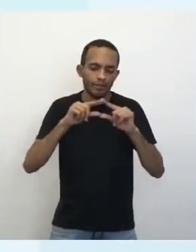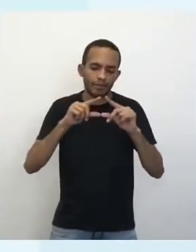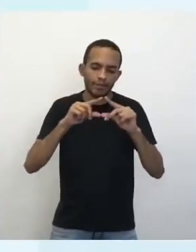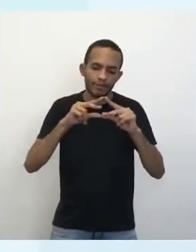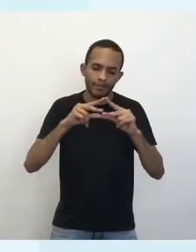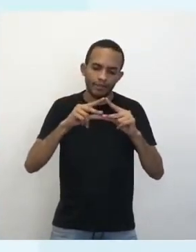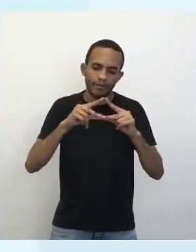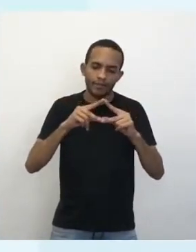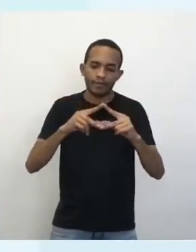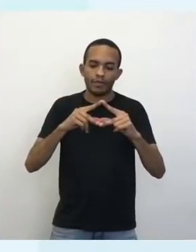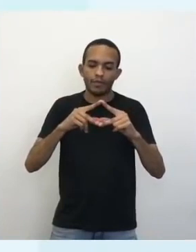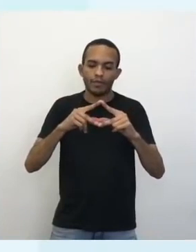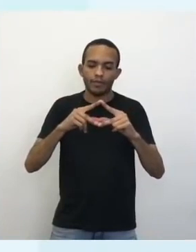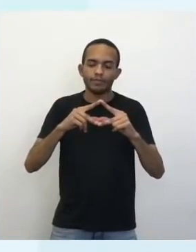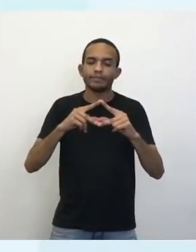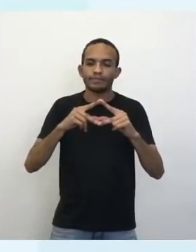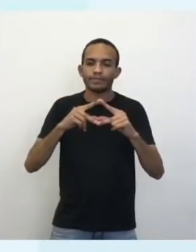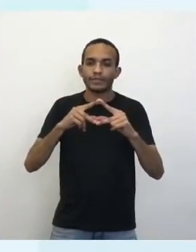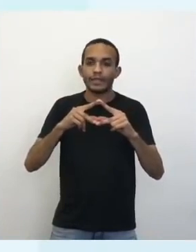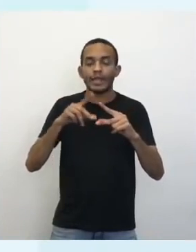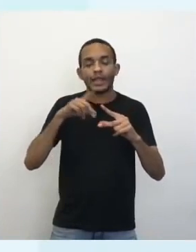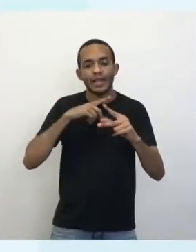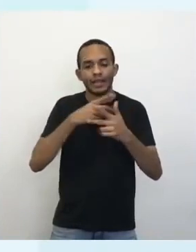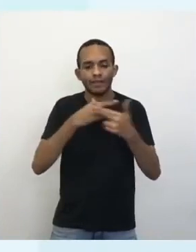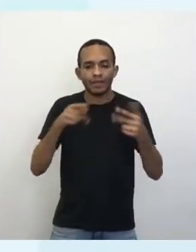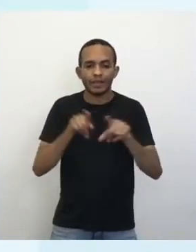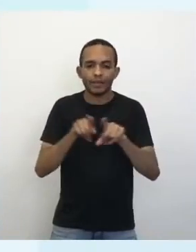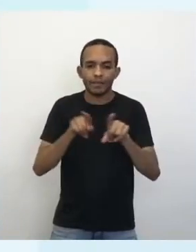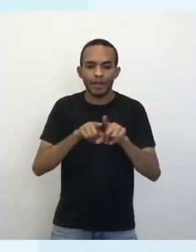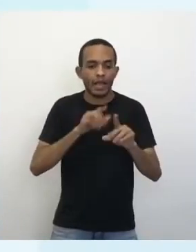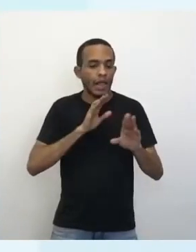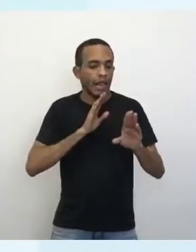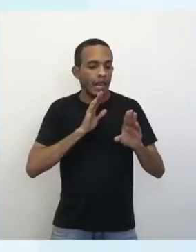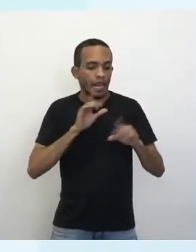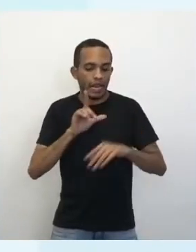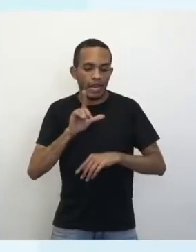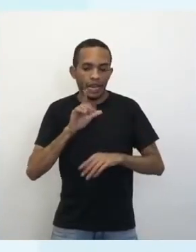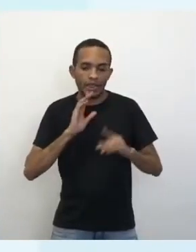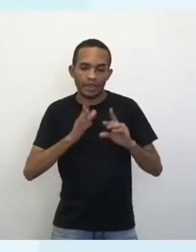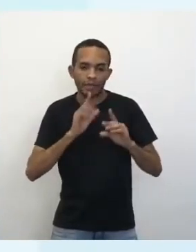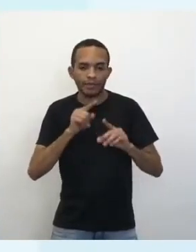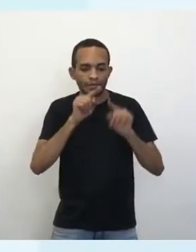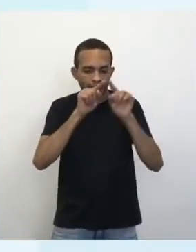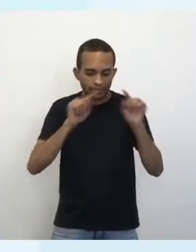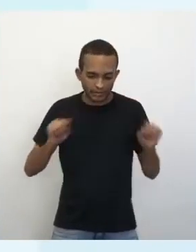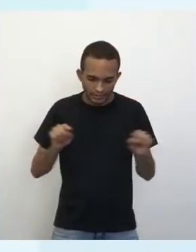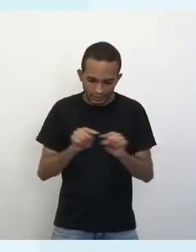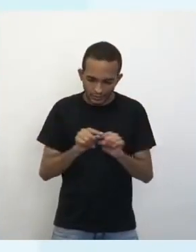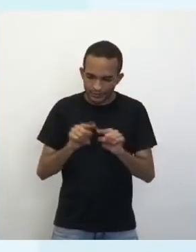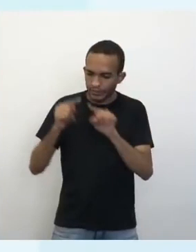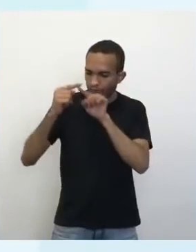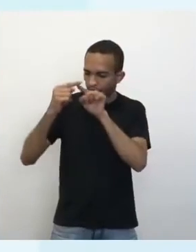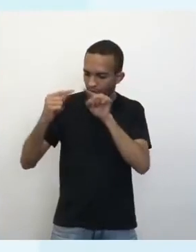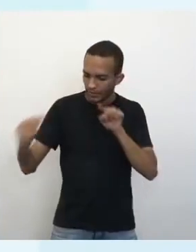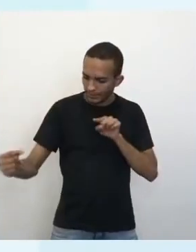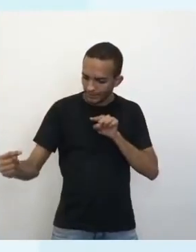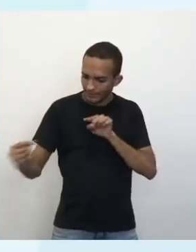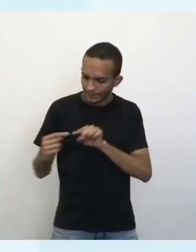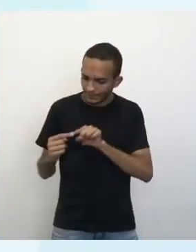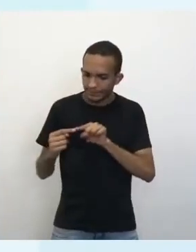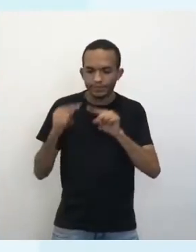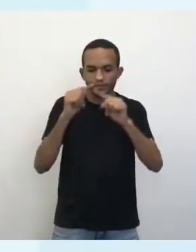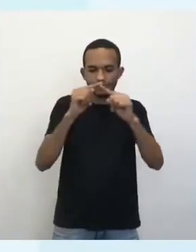uma base e as faces laterais são sempre triângulos. Observe essa pirâmide de